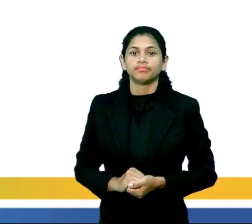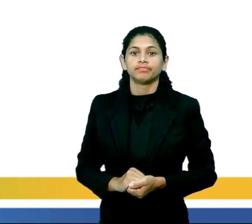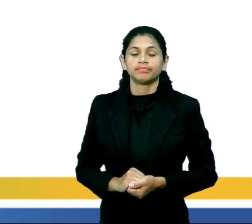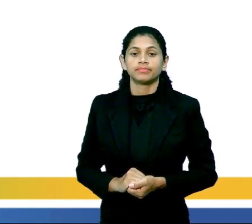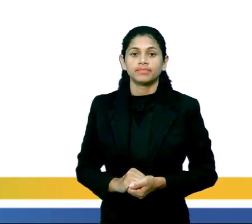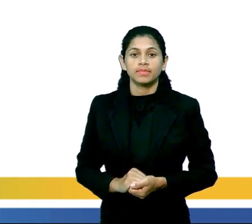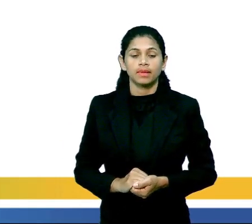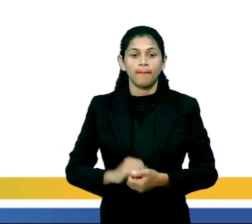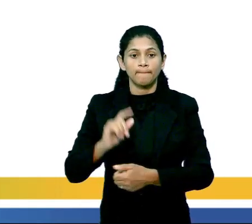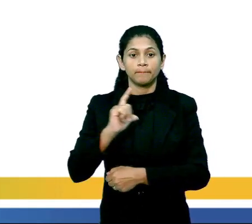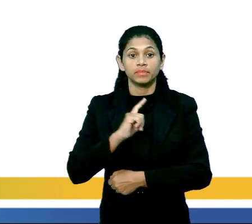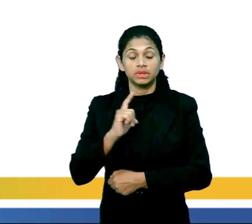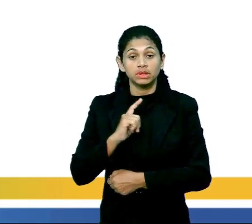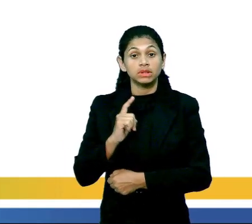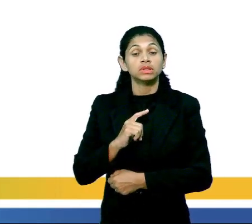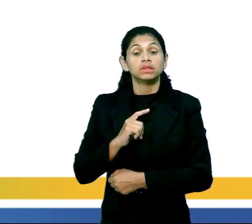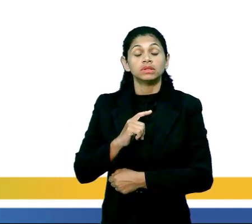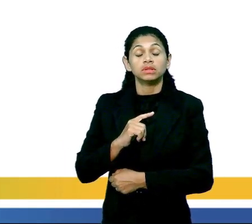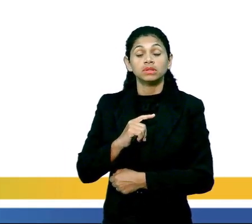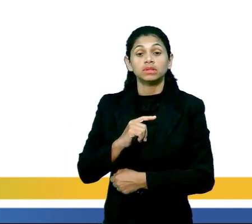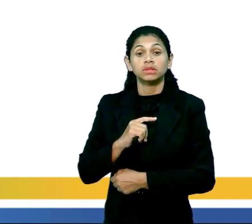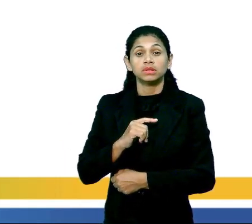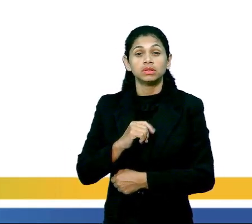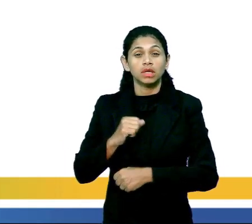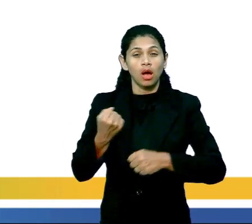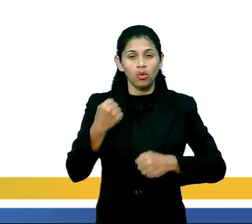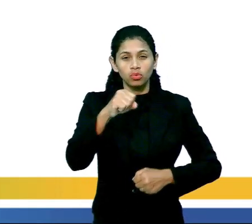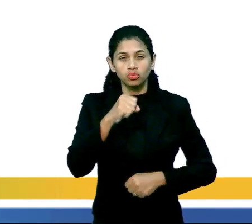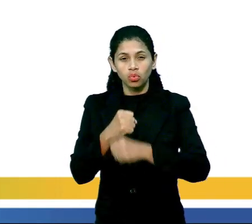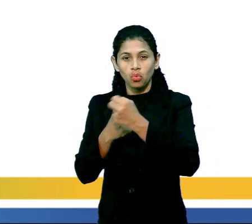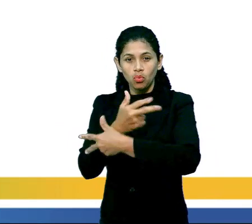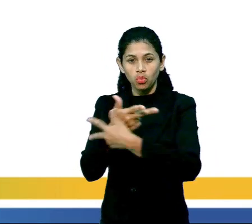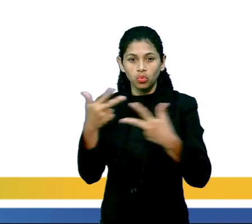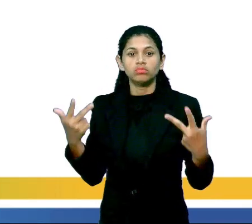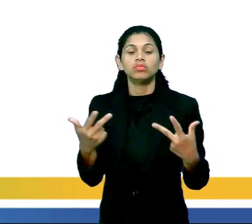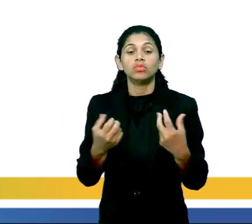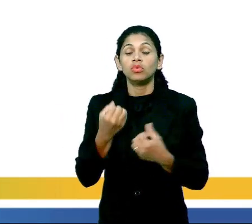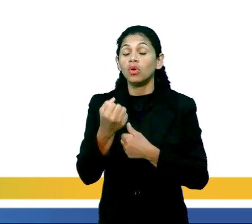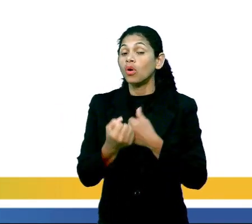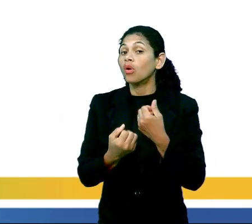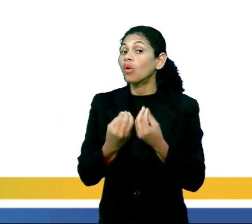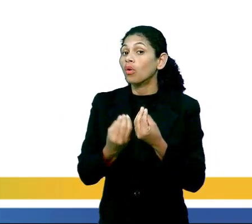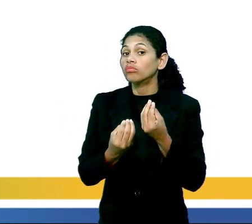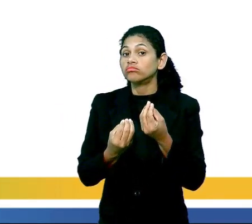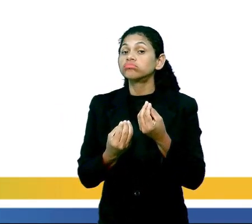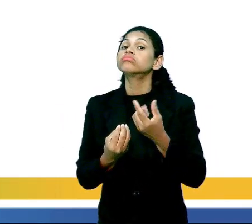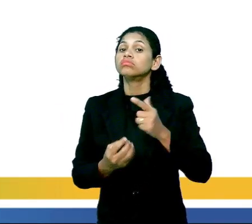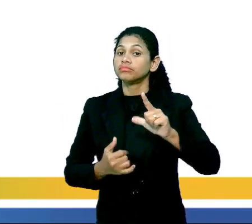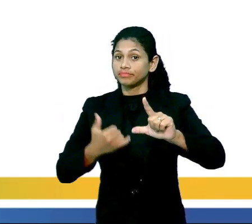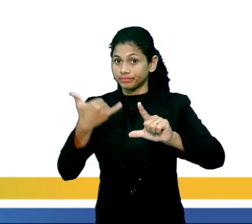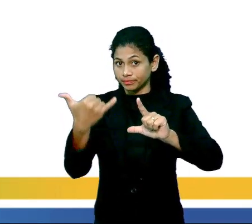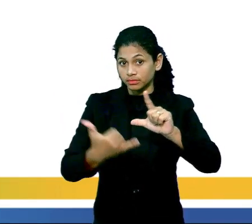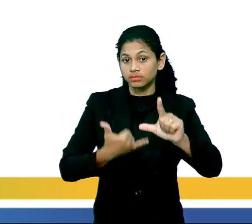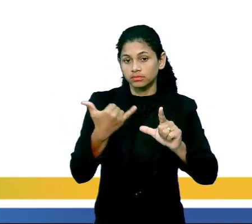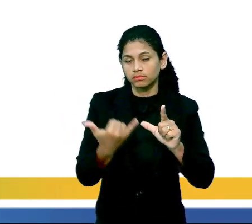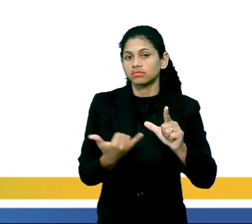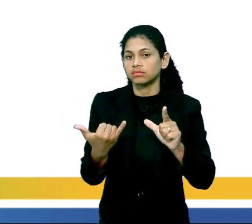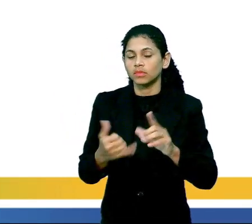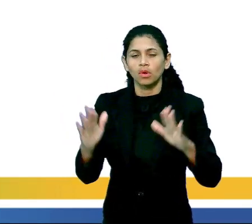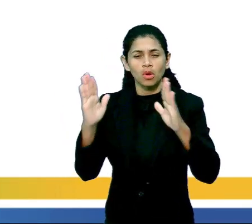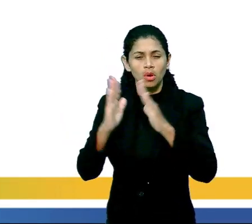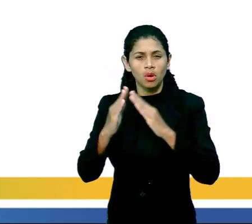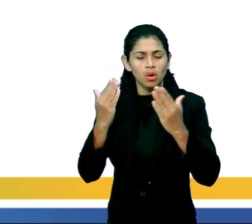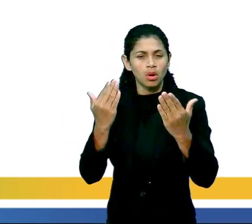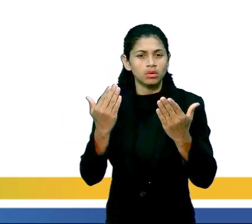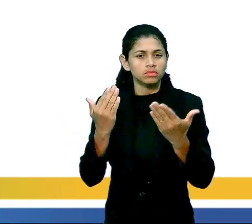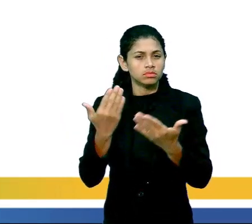entreter, né, a gente tem a luta com esse direcionamento da ludicidade. Mais do que uma prática de combate, a luta na escola pode oferecer